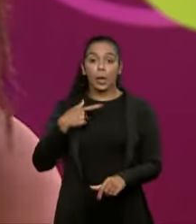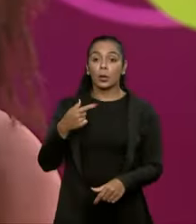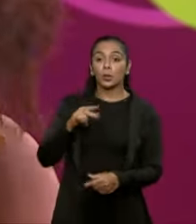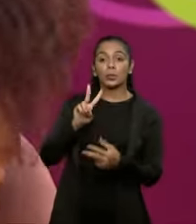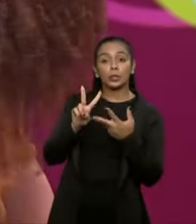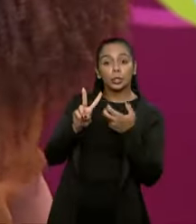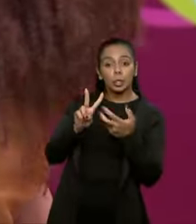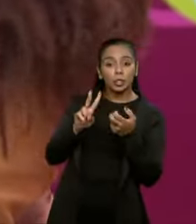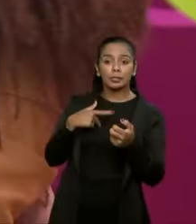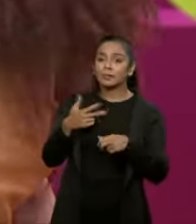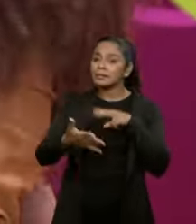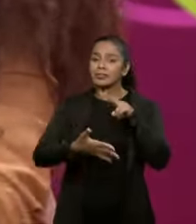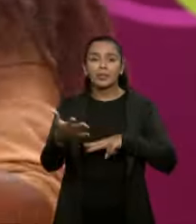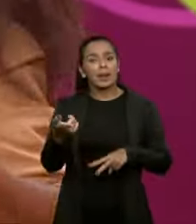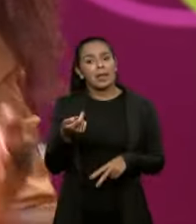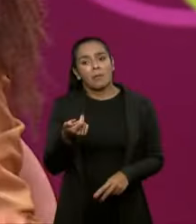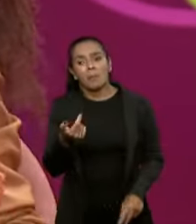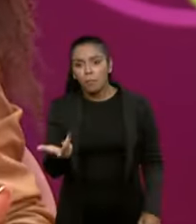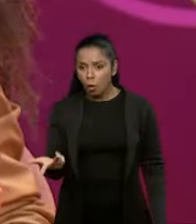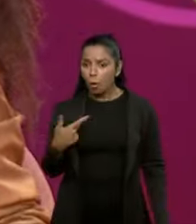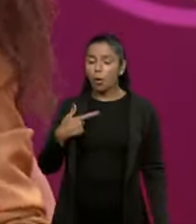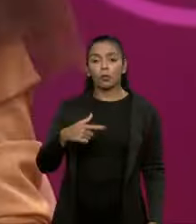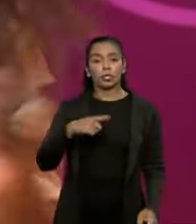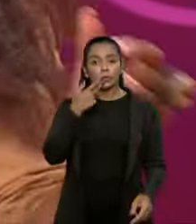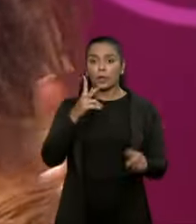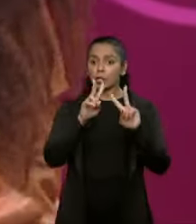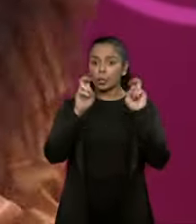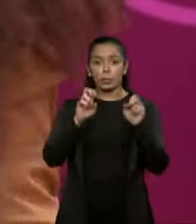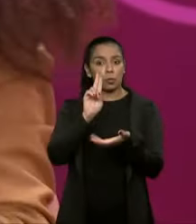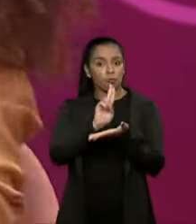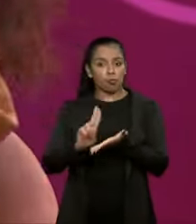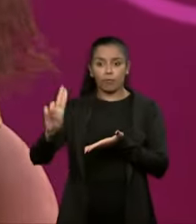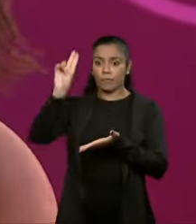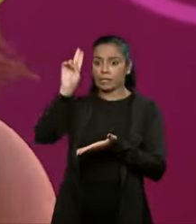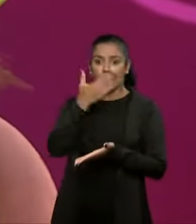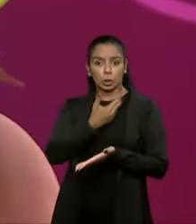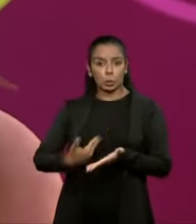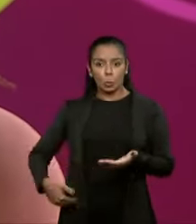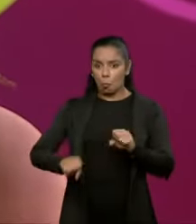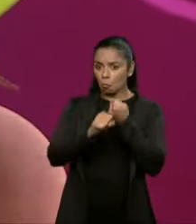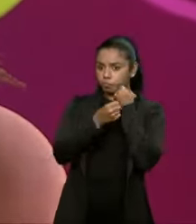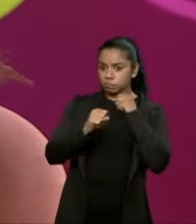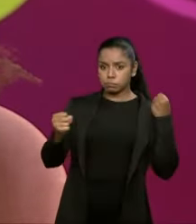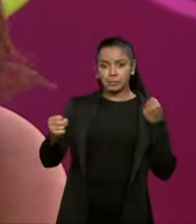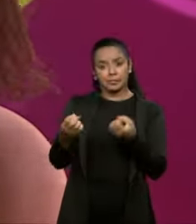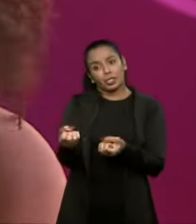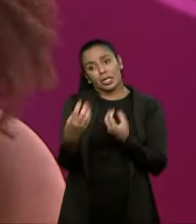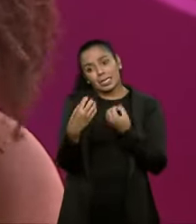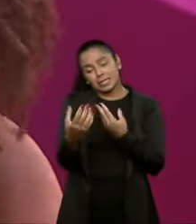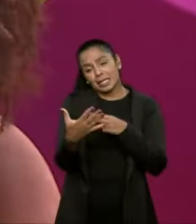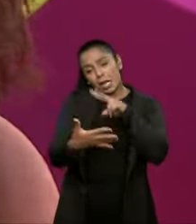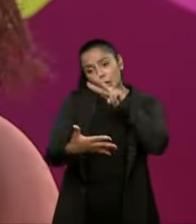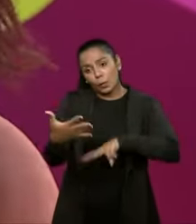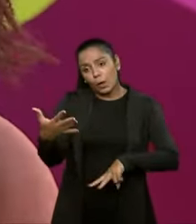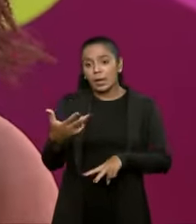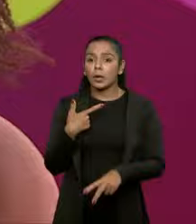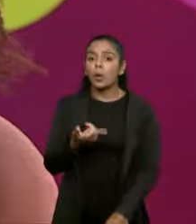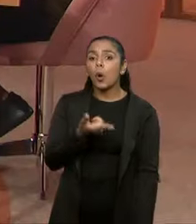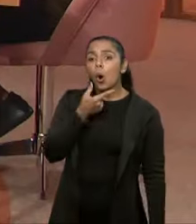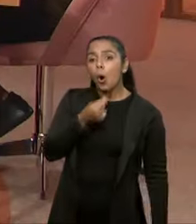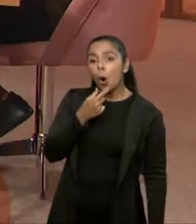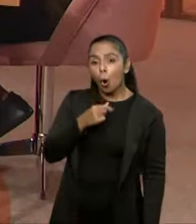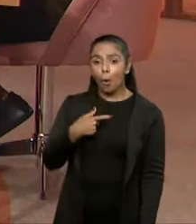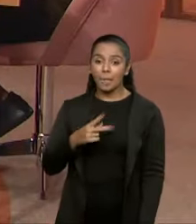É verdade. A gente falando, inclusive, de grandes universidades, né, universidades públicas, a gente é ensinado a ler homens